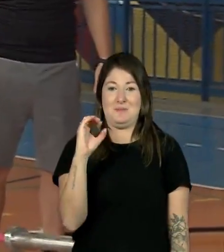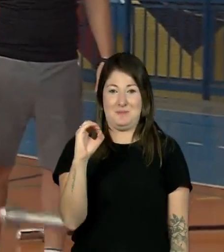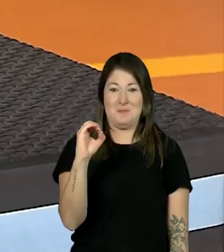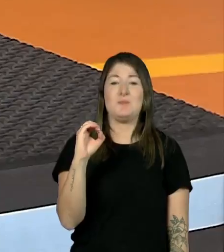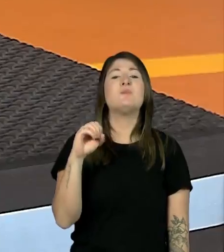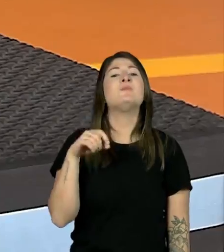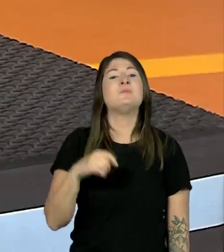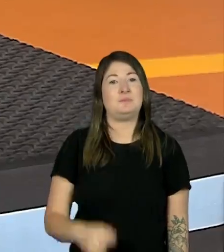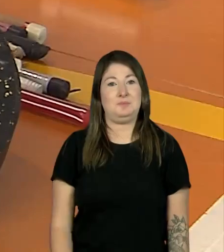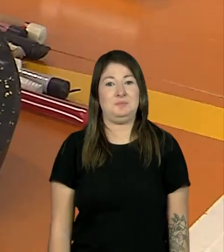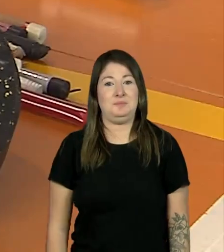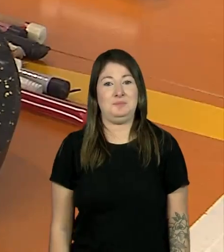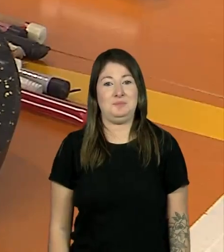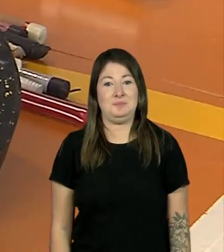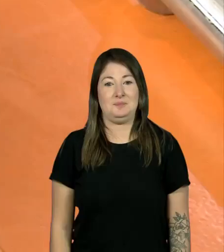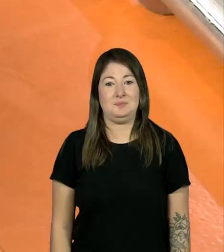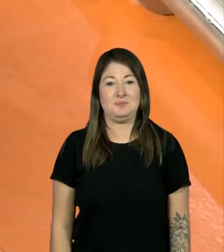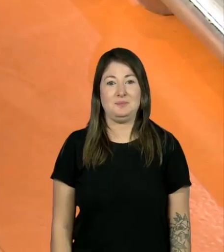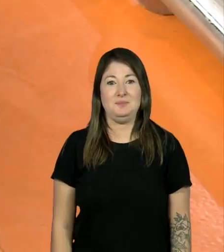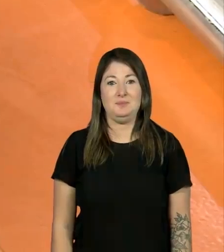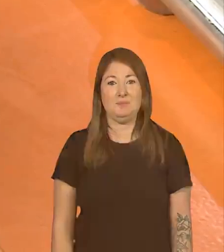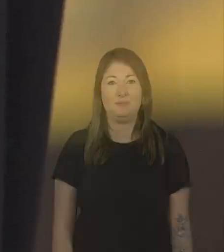do Mar.